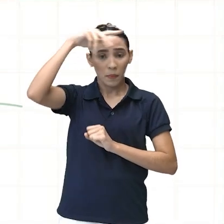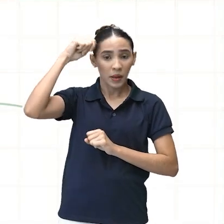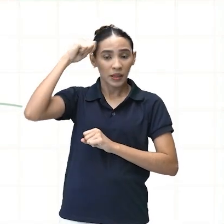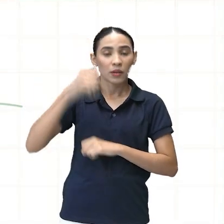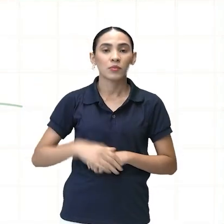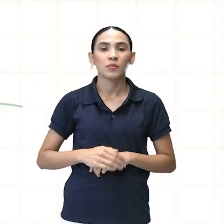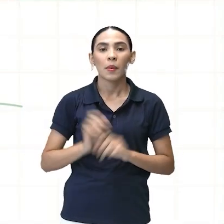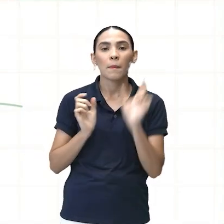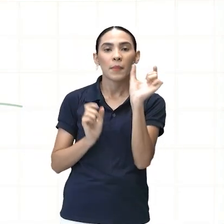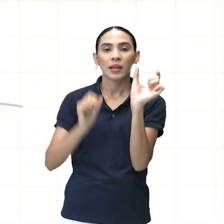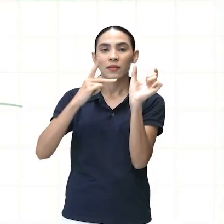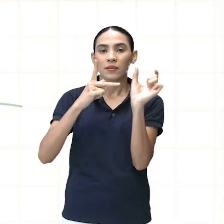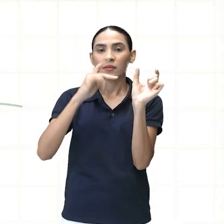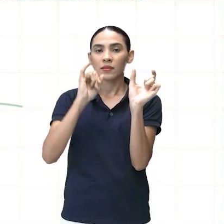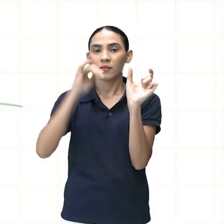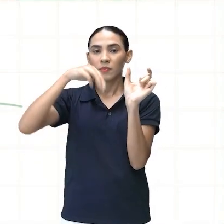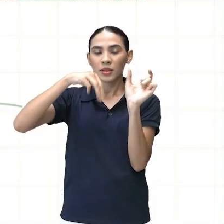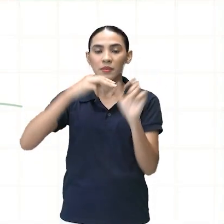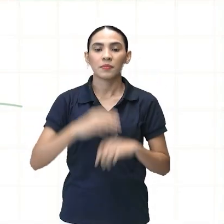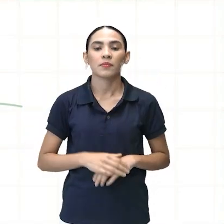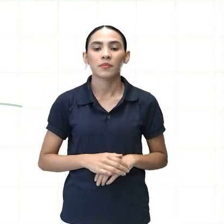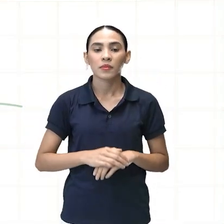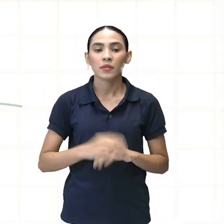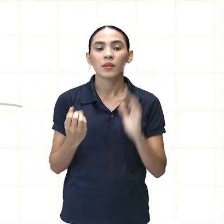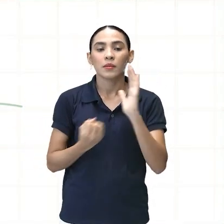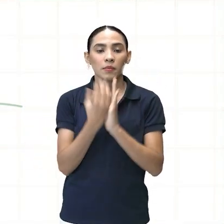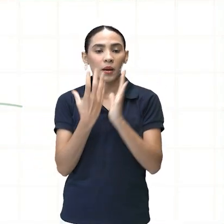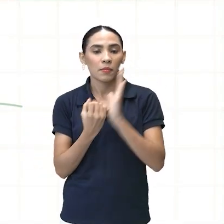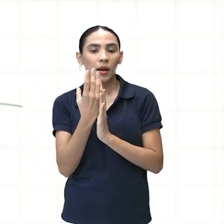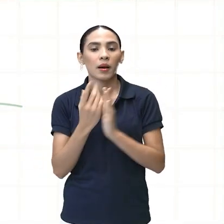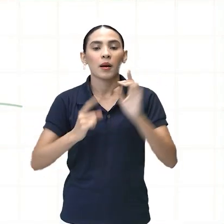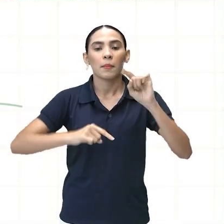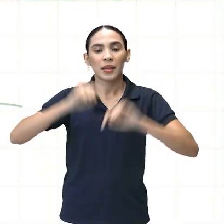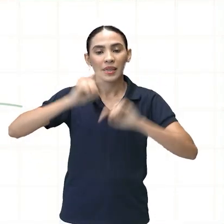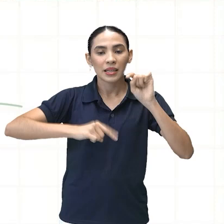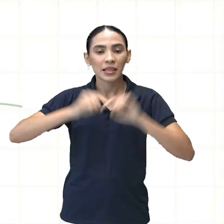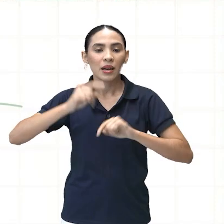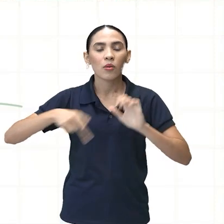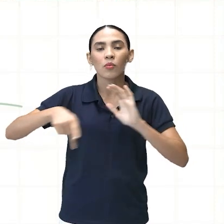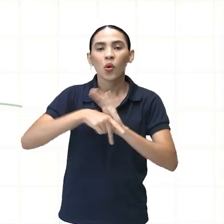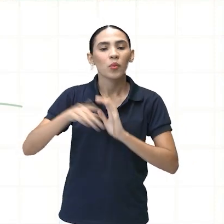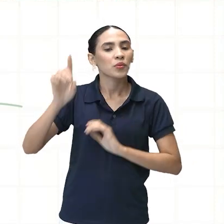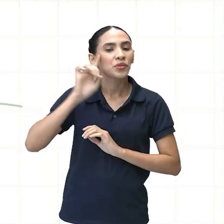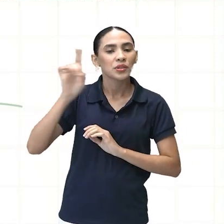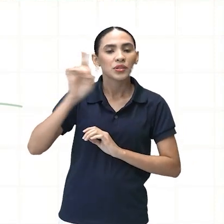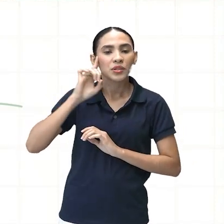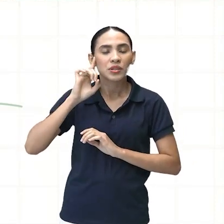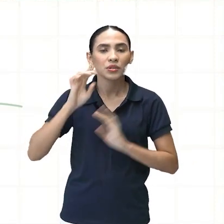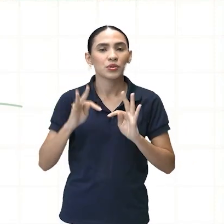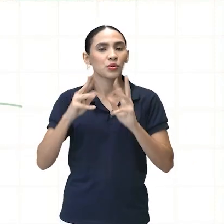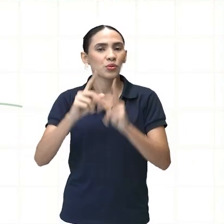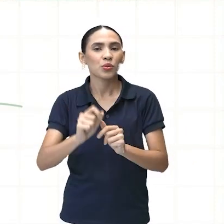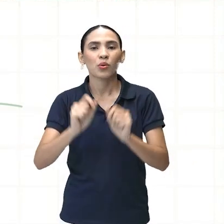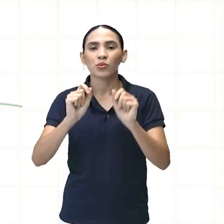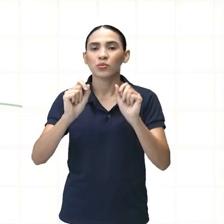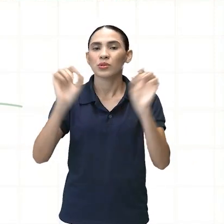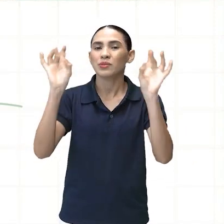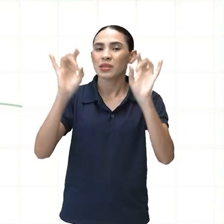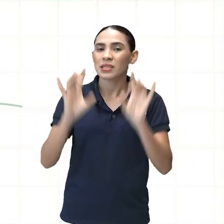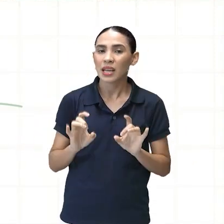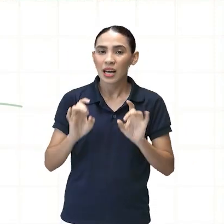pela sigla PIM, fabrica produtos que fazem parte do nosso dia a dia, certo? Em